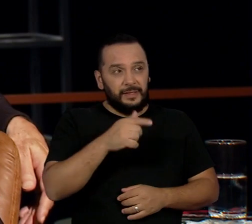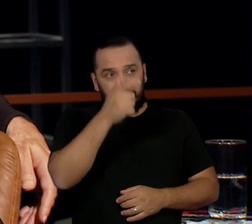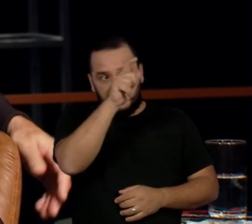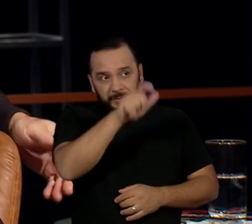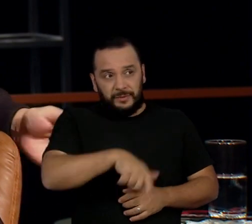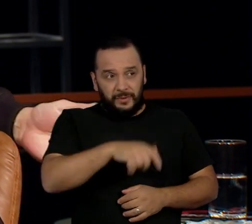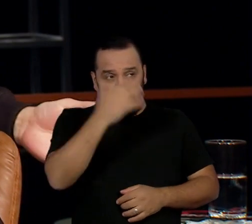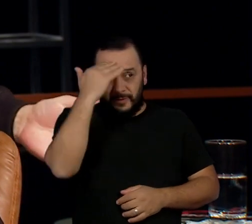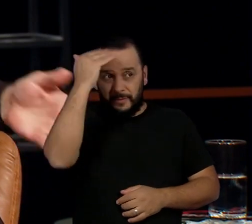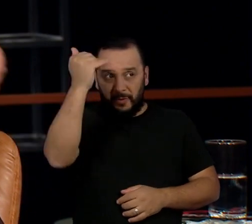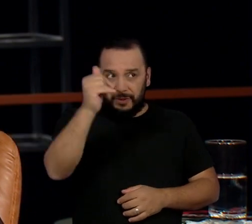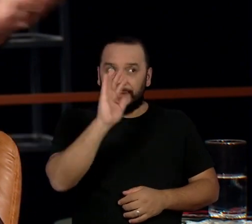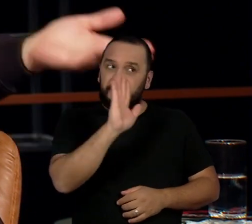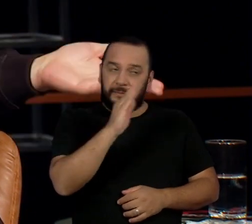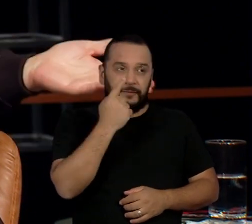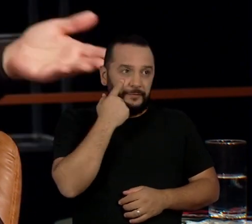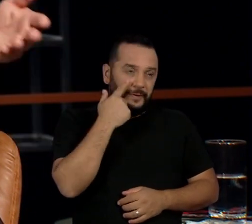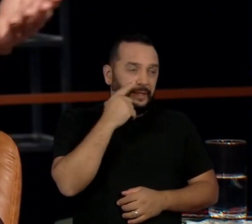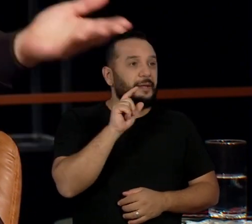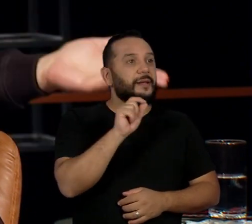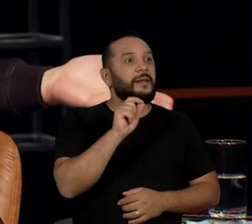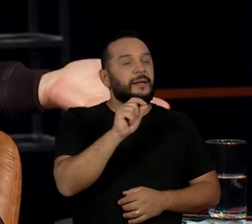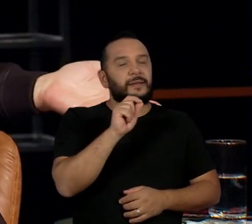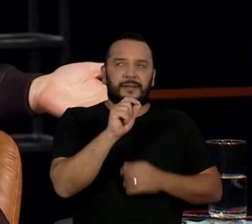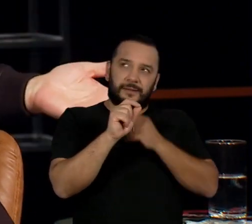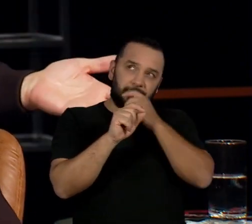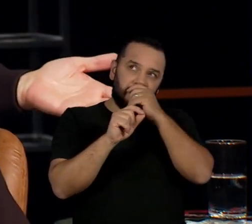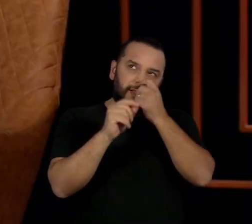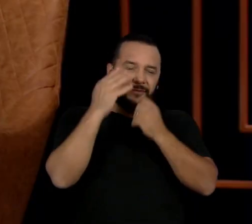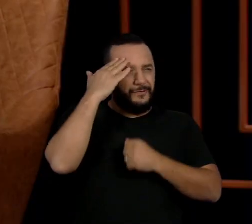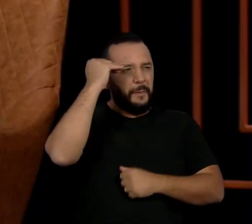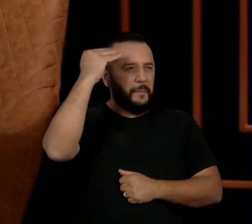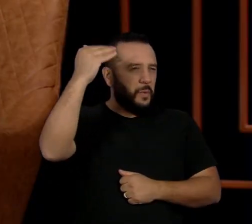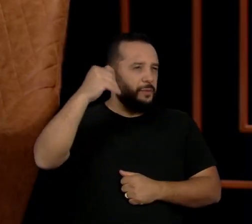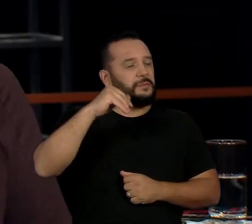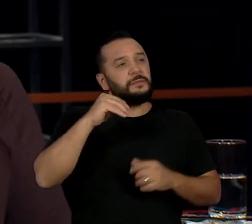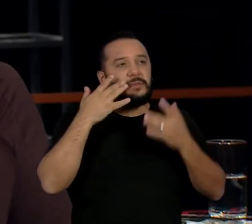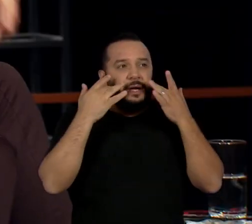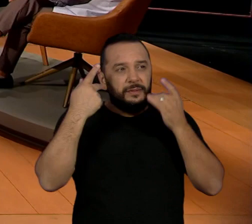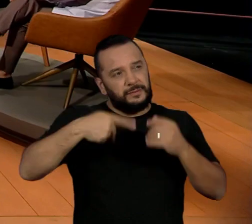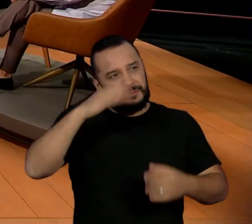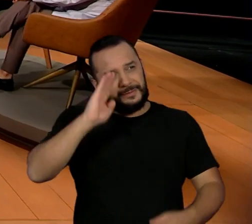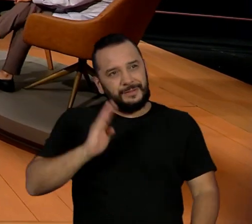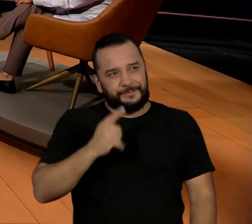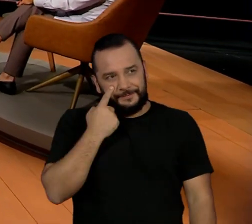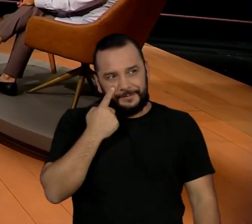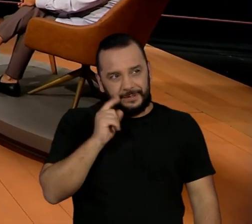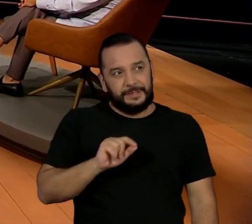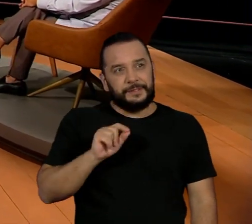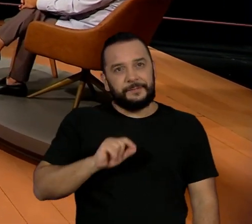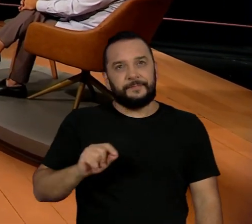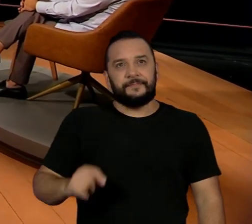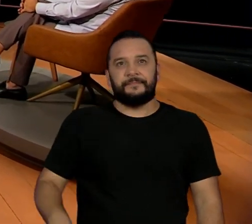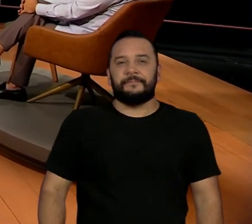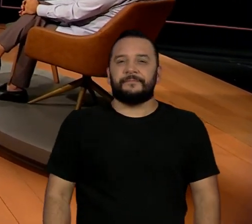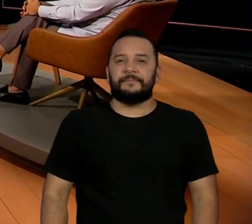preparamos um quadro sobre esse, que é um dos grandes, ou o maior dramaturgo brasileiro. Olha lá.